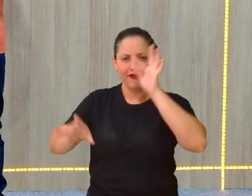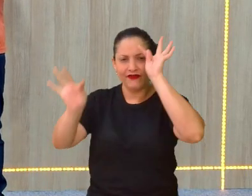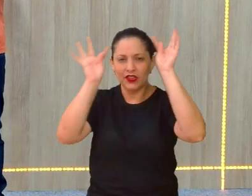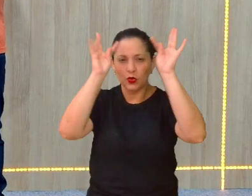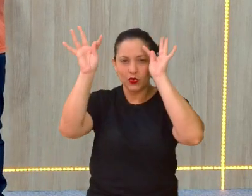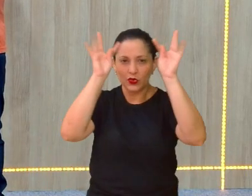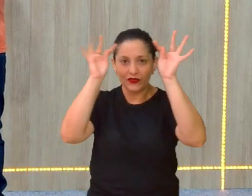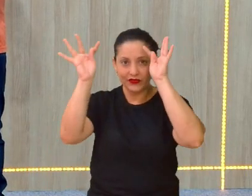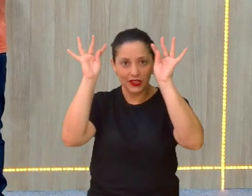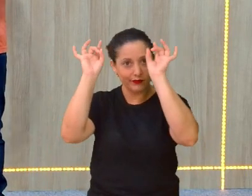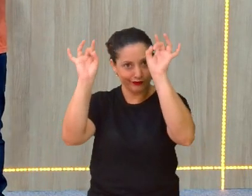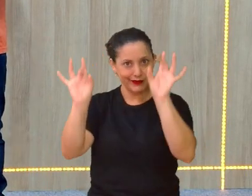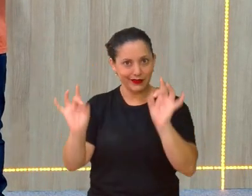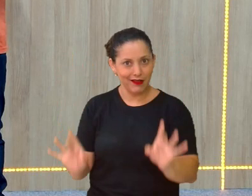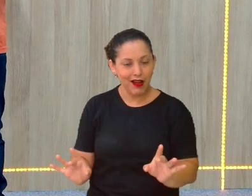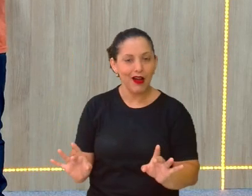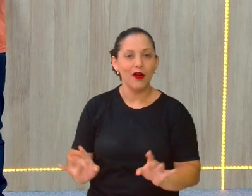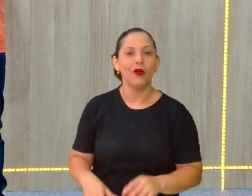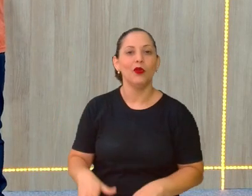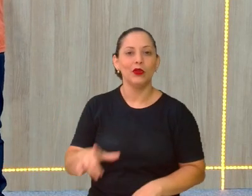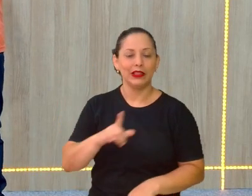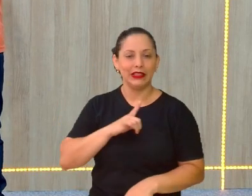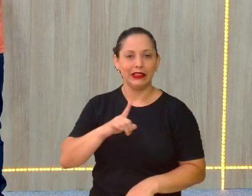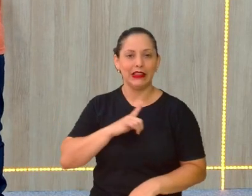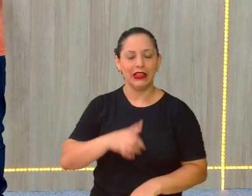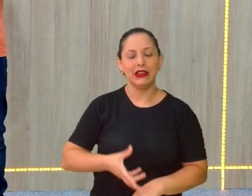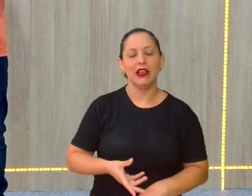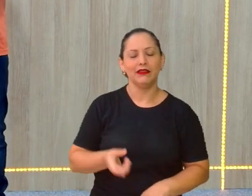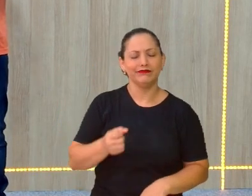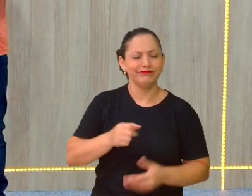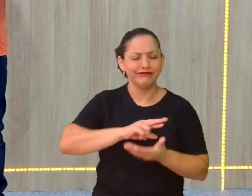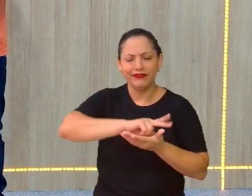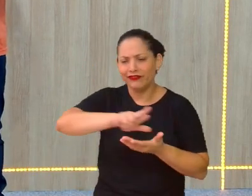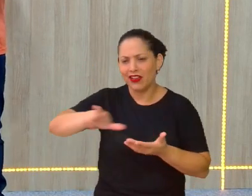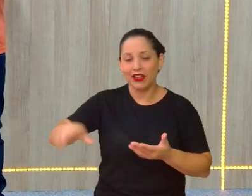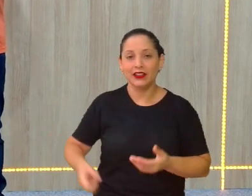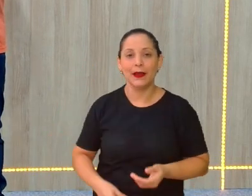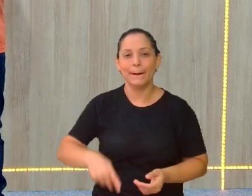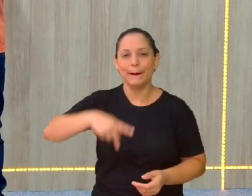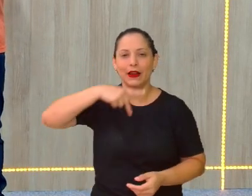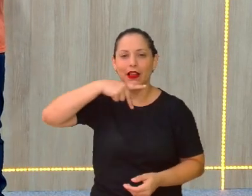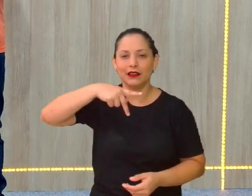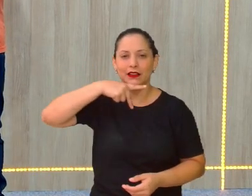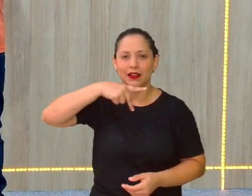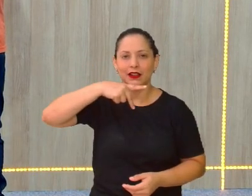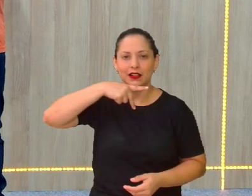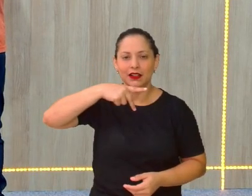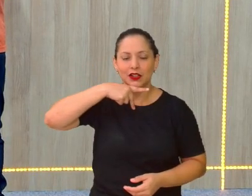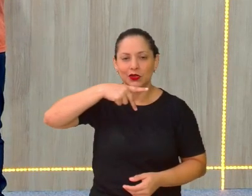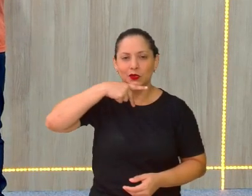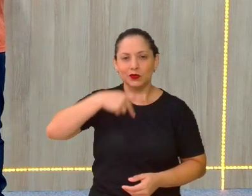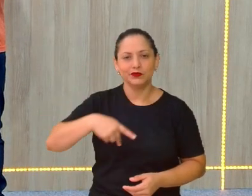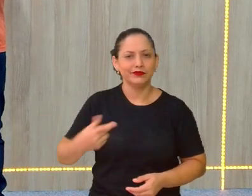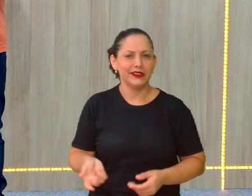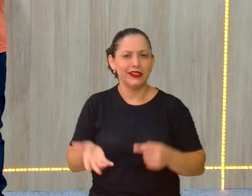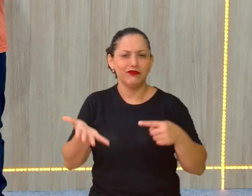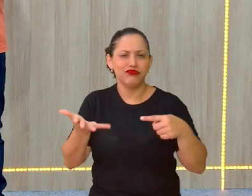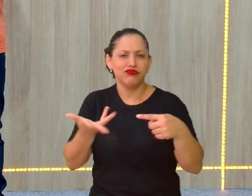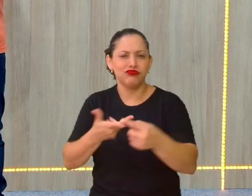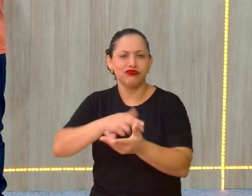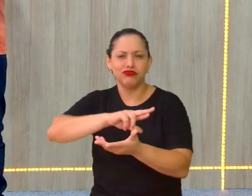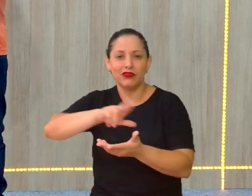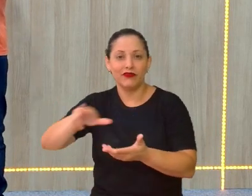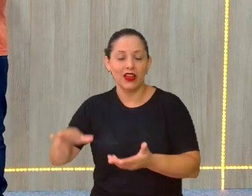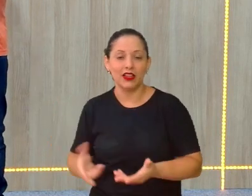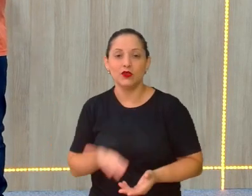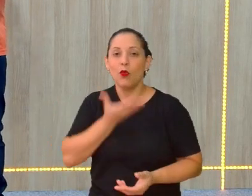filosofia, principalmente, né, com Sócrates, Platão, Aristóteles, nos chamados filósofos da antiguidade clássica, né, e